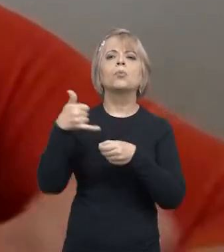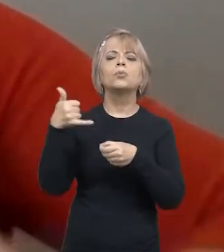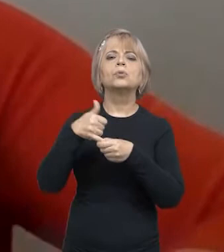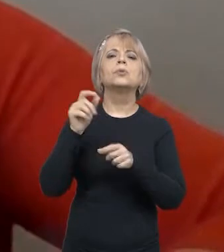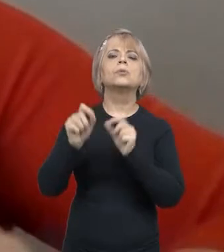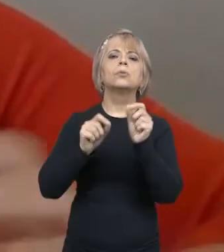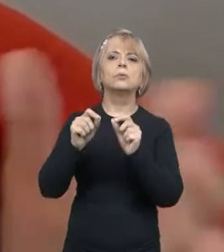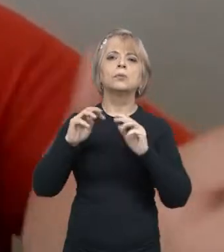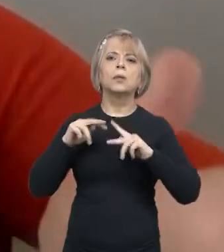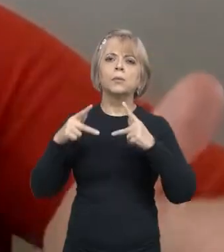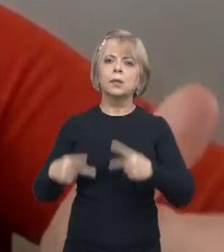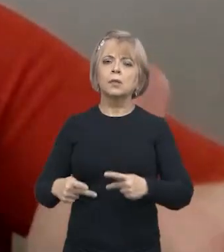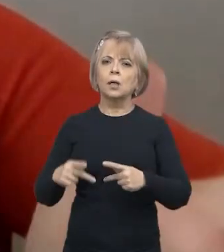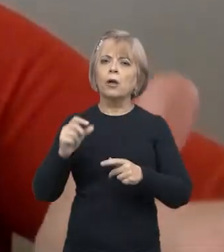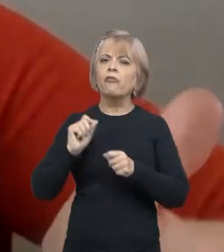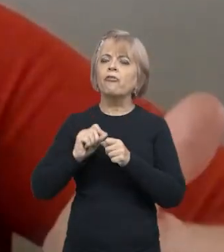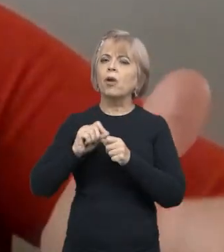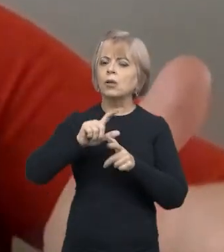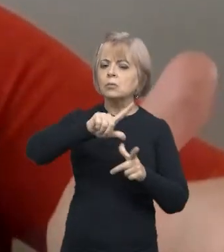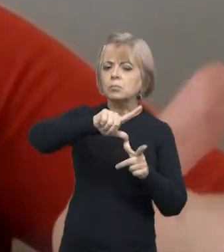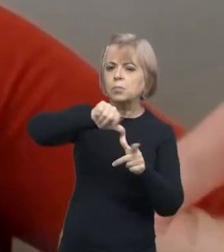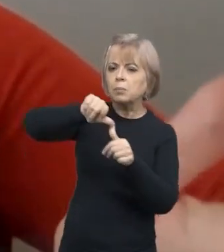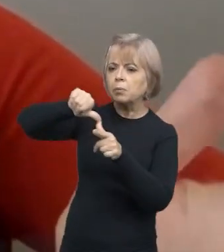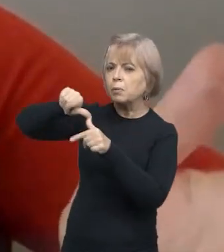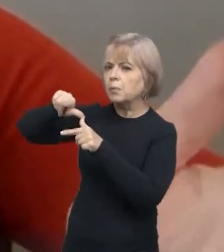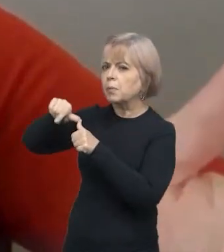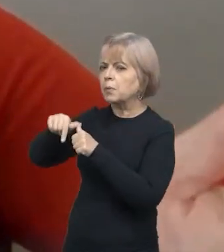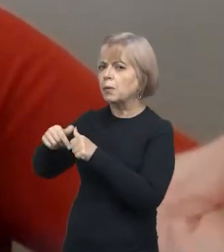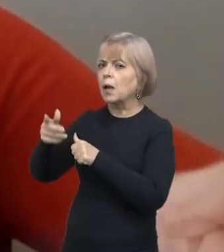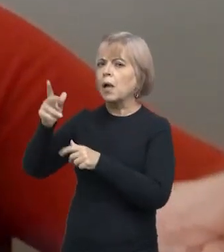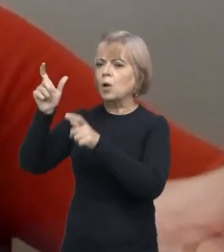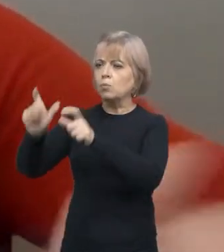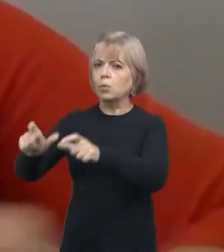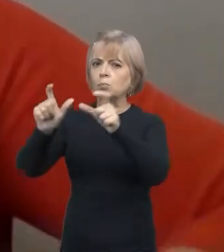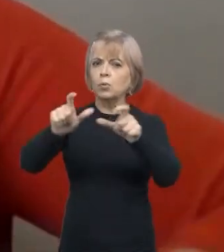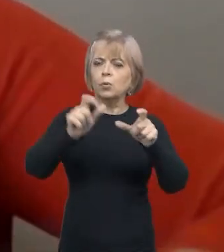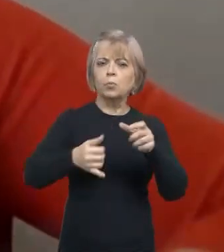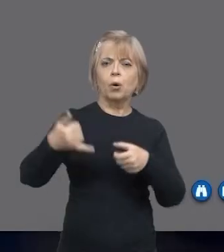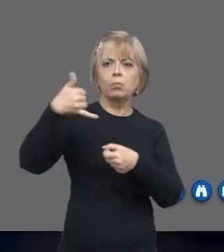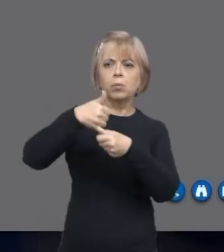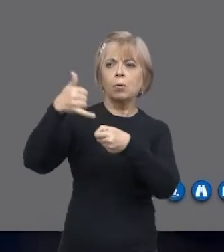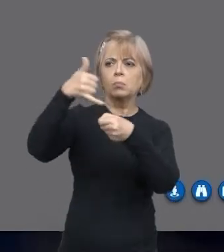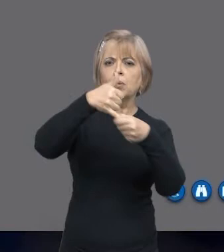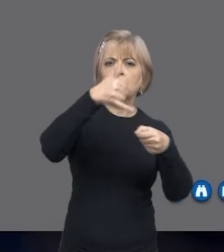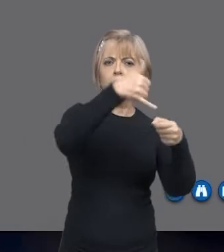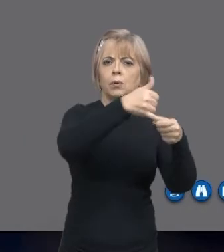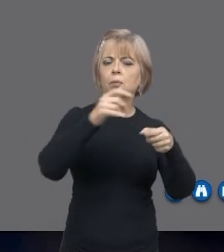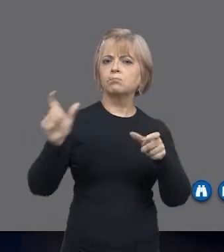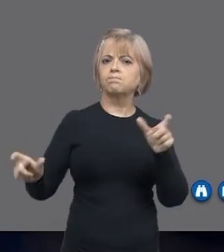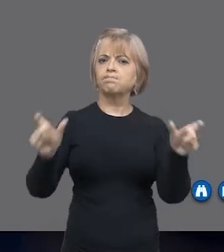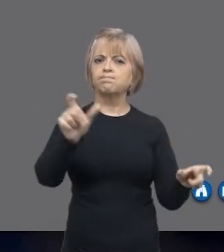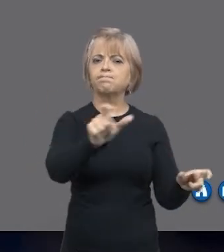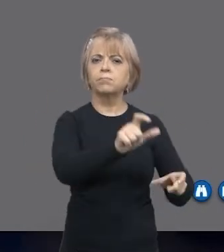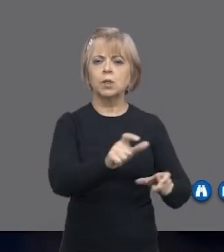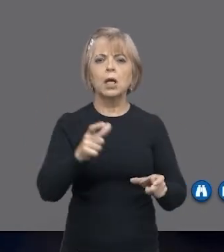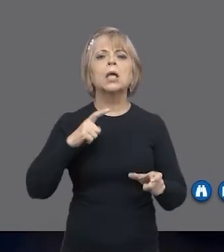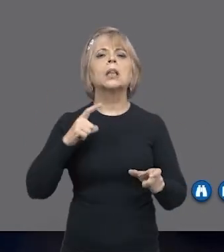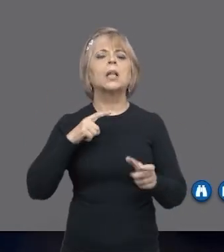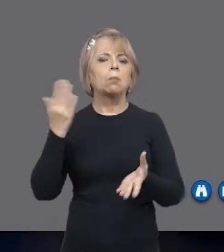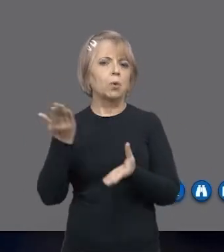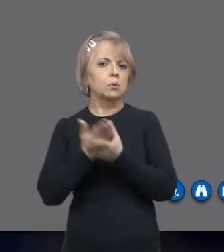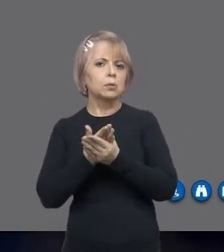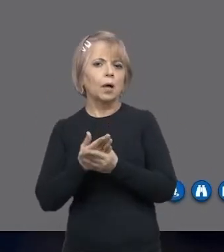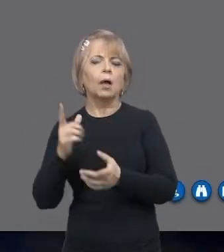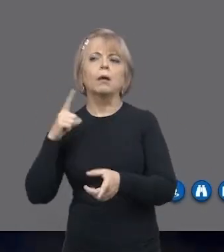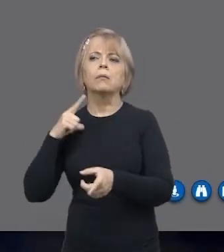E o Ministério Público, então, fez um mapeamento de todos os postos de combustíveis do estado do Rio de Janeiro identificou aqueles que já têm ação civil pública, aqueles